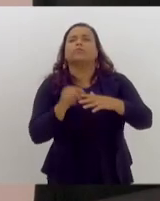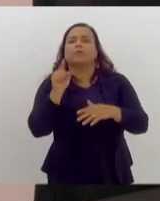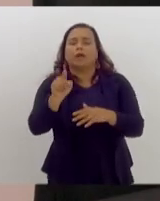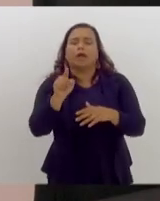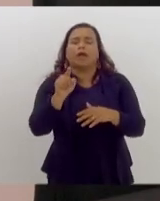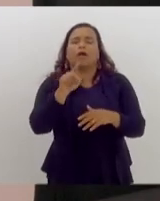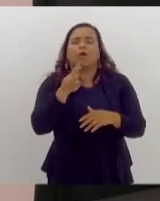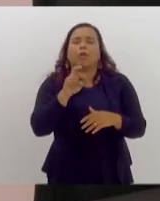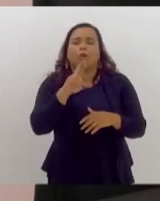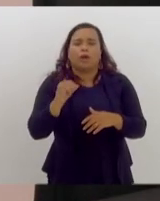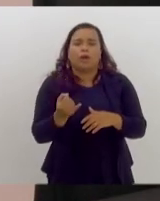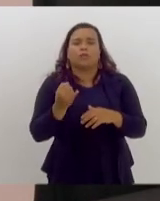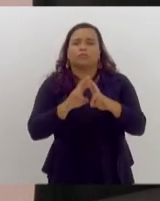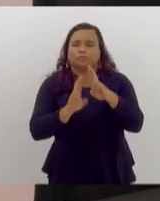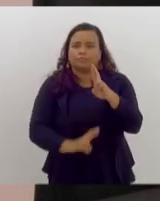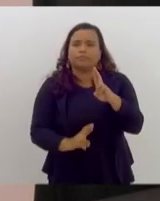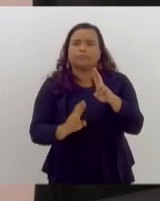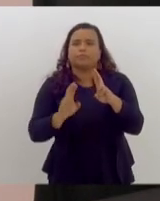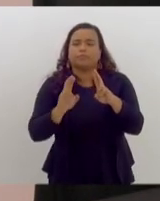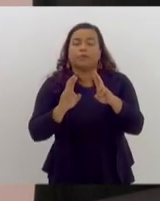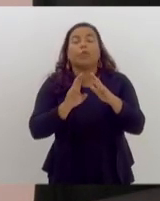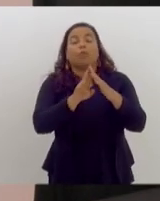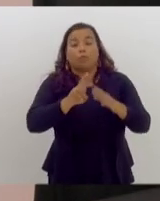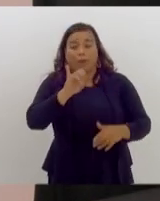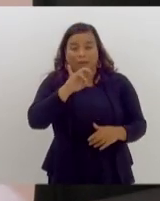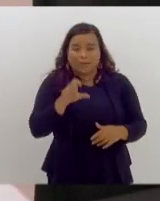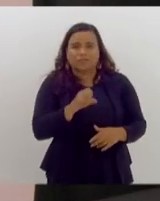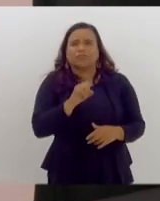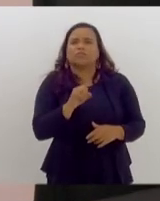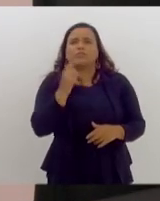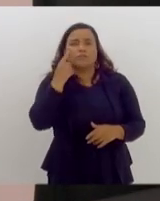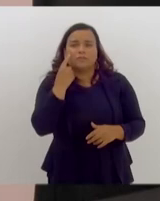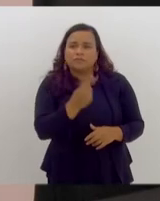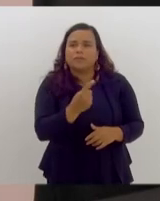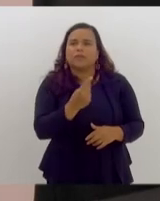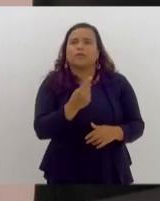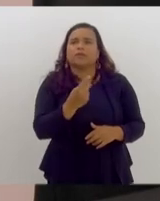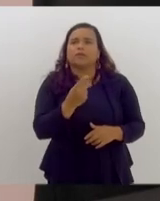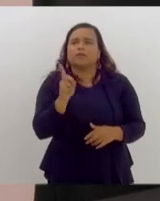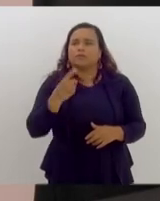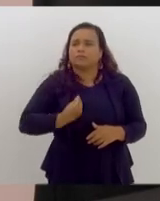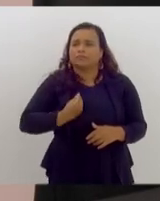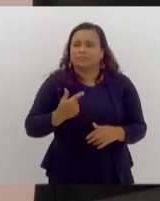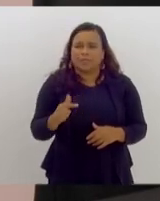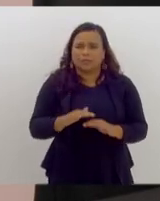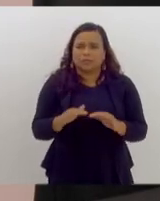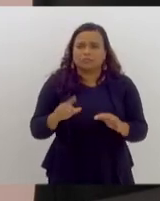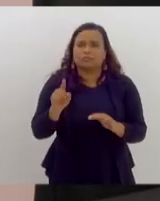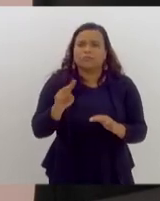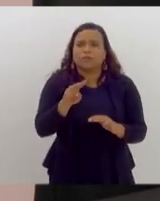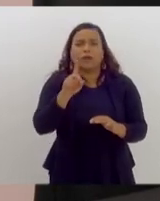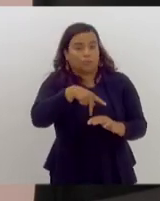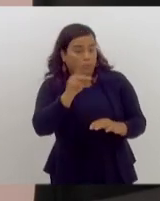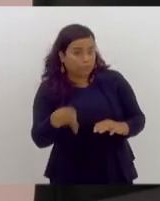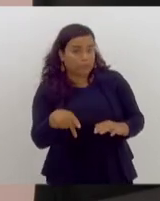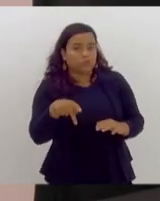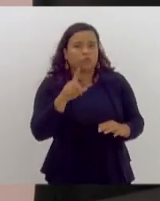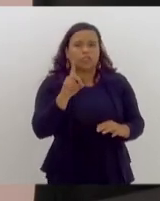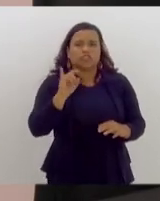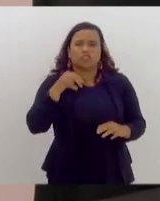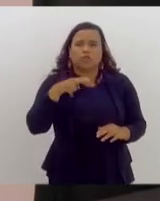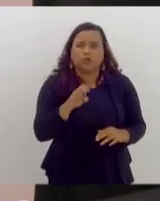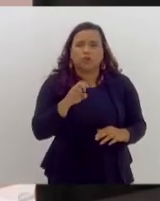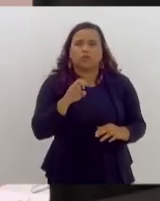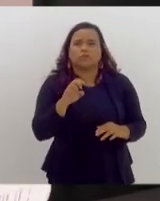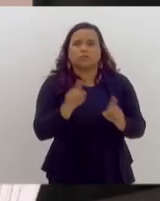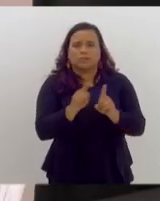aqui, não está mais online, então não vai poder fazer uso da palavra. A professora Johnny Carla Baião